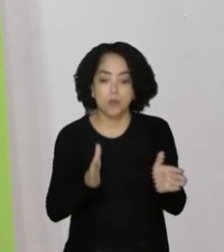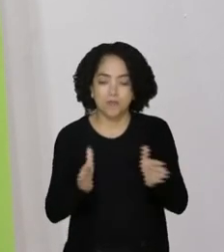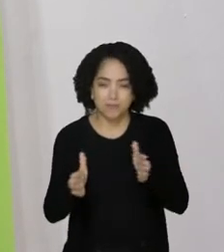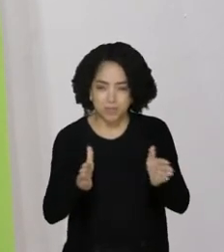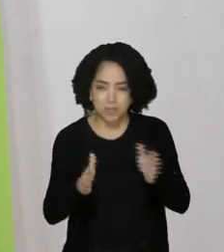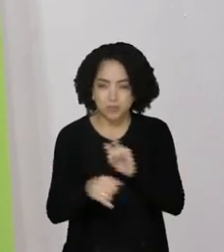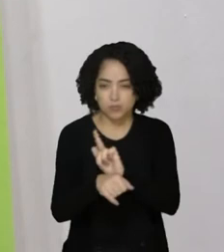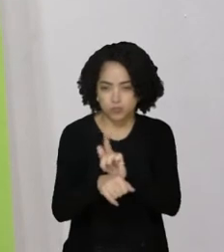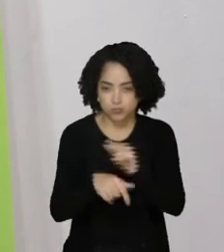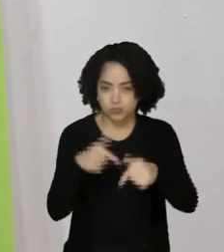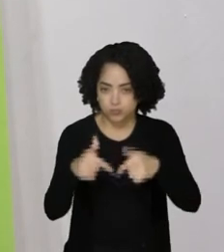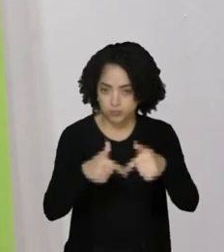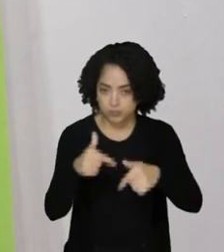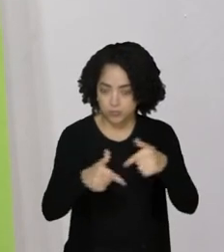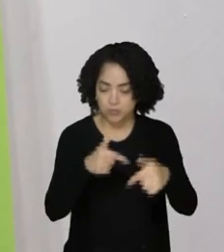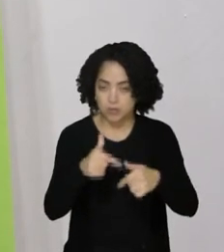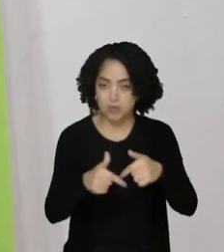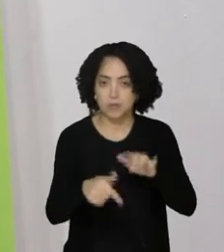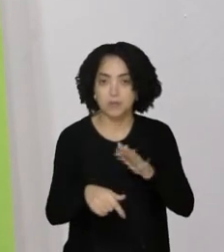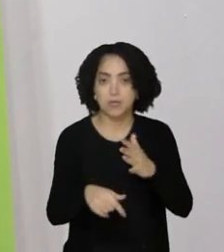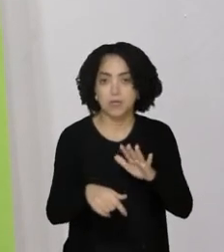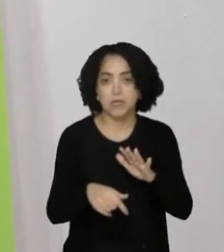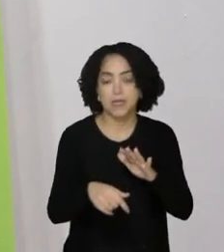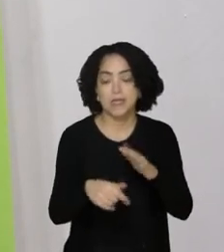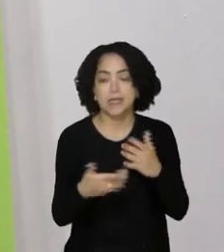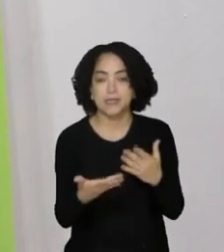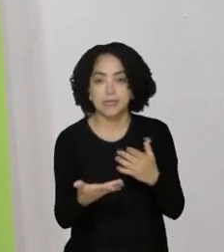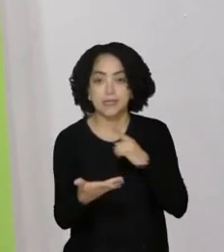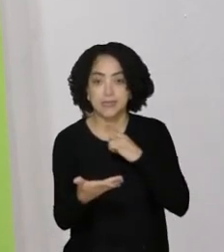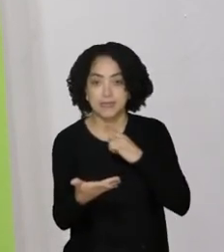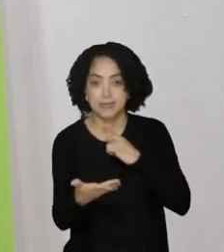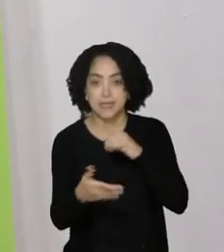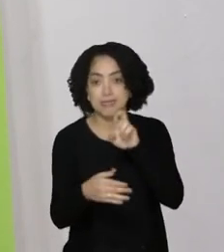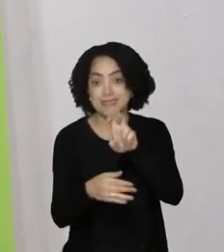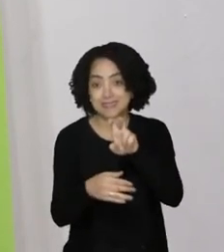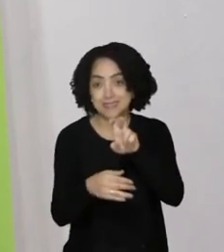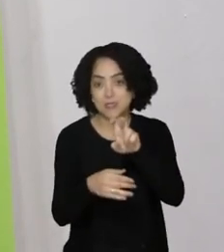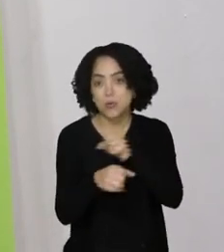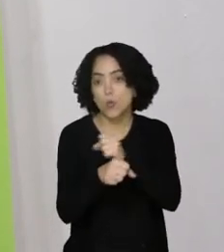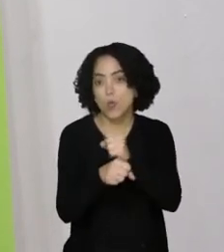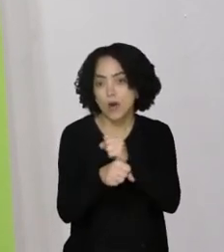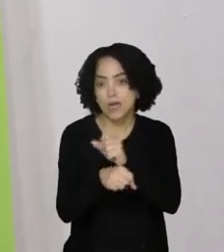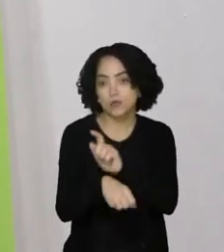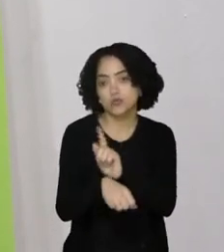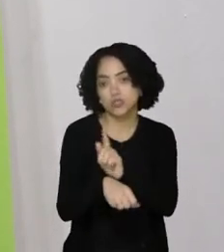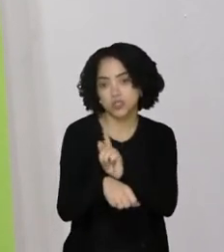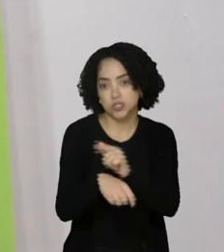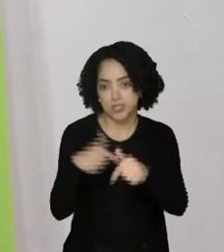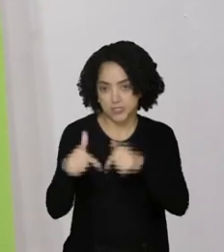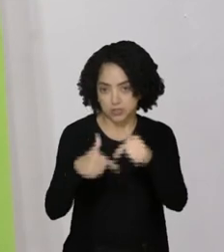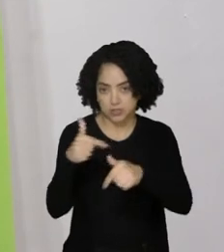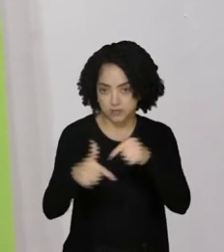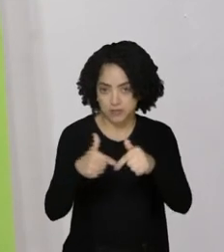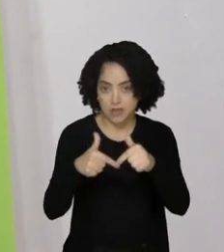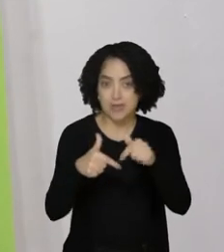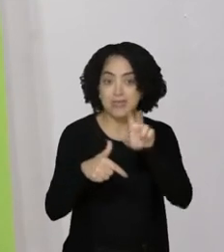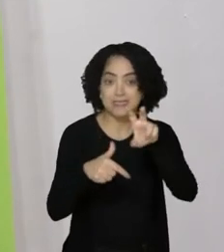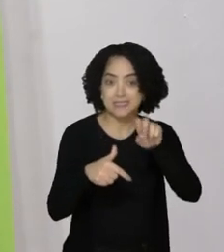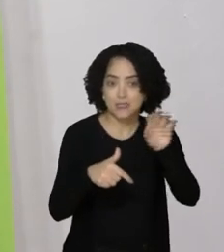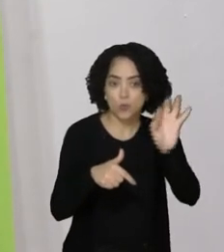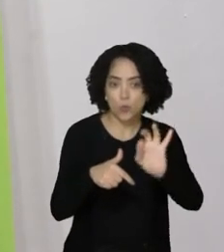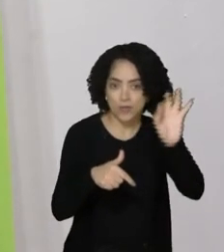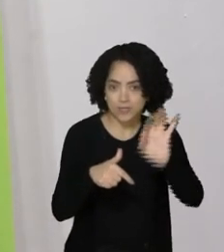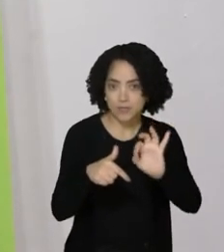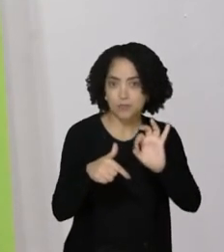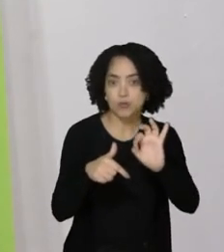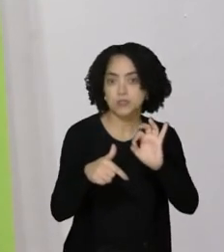ou menos o seguinte quem tem cinco anos de gerência vai incorporar 50% da